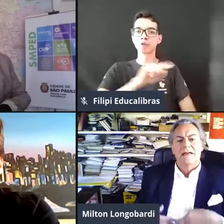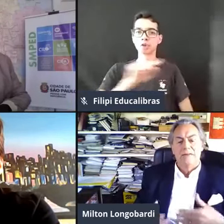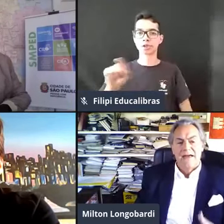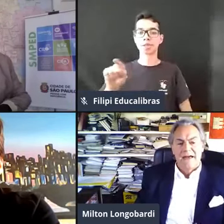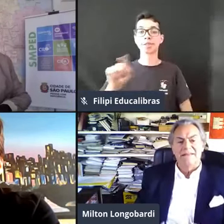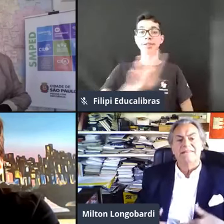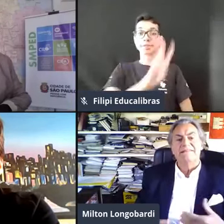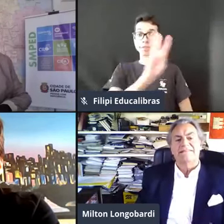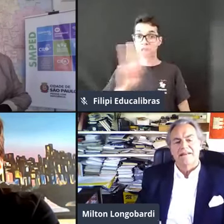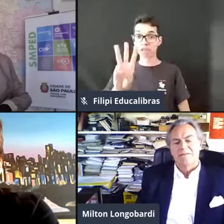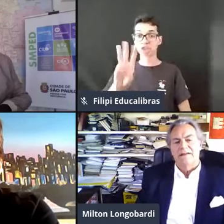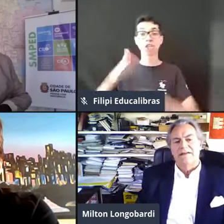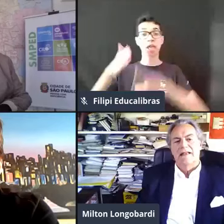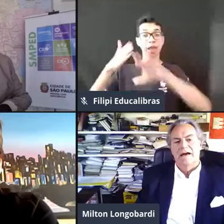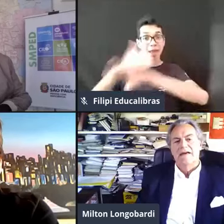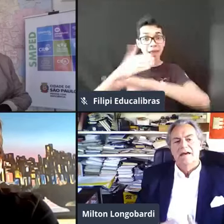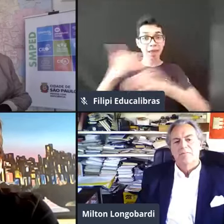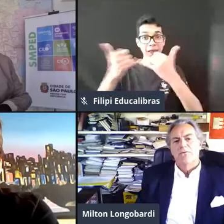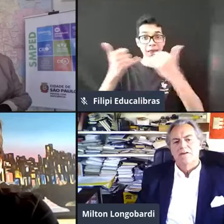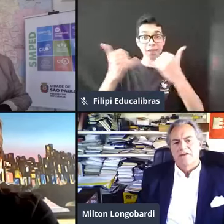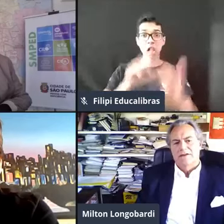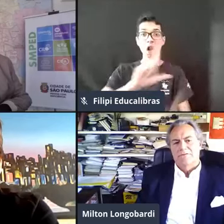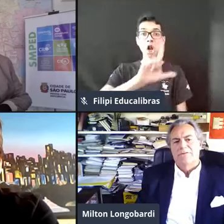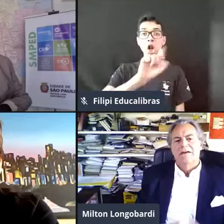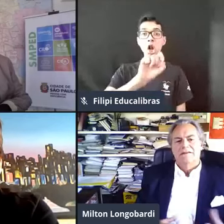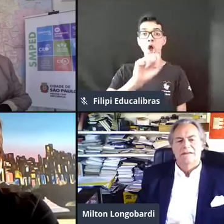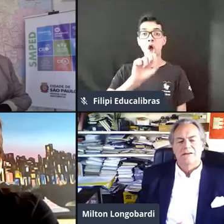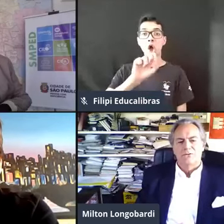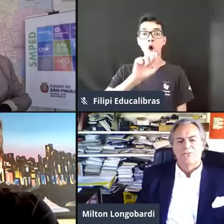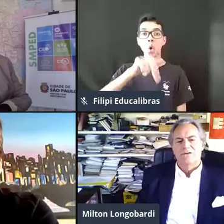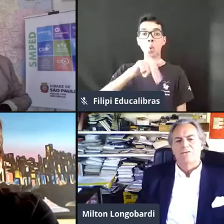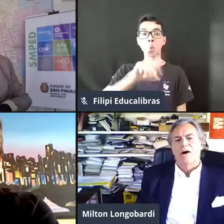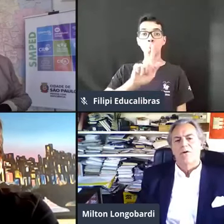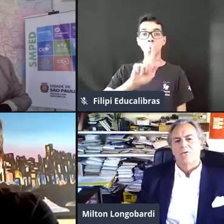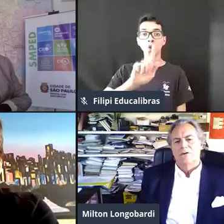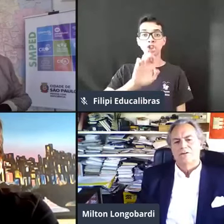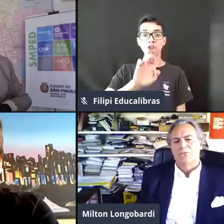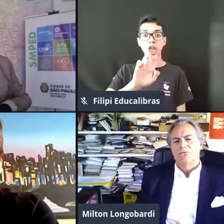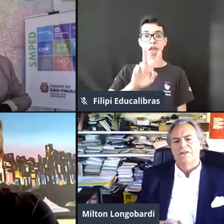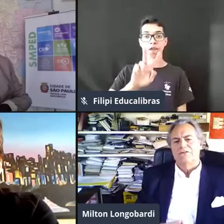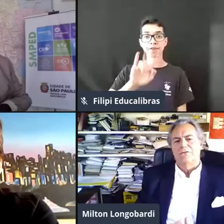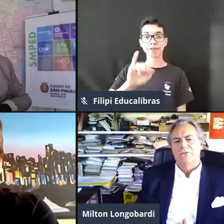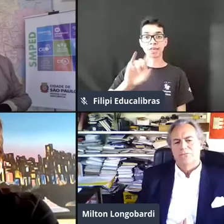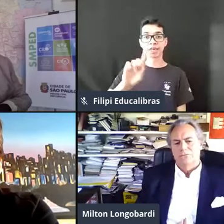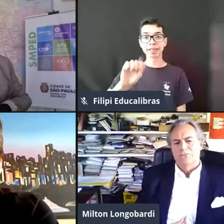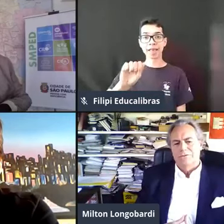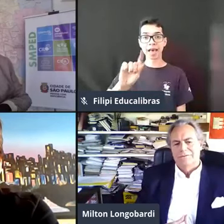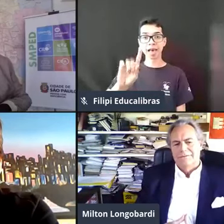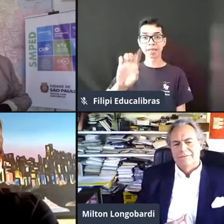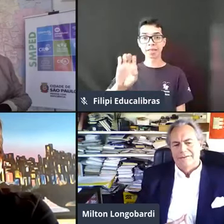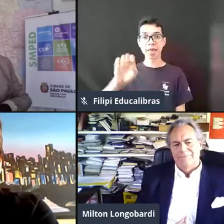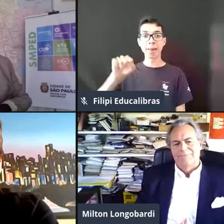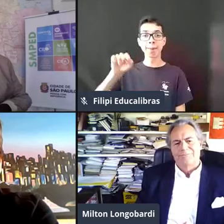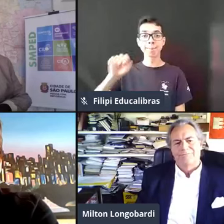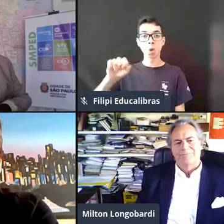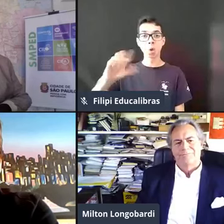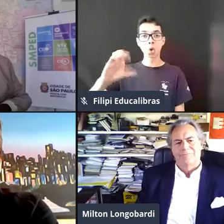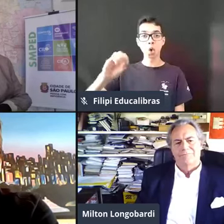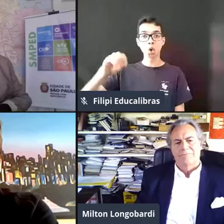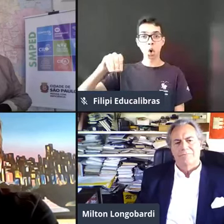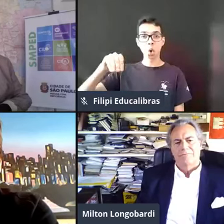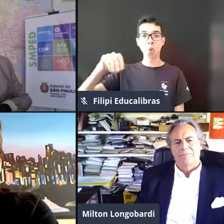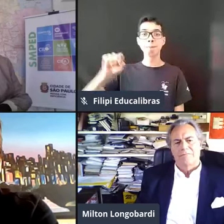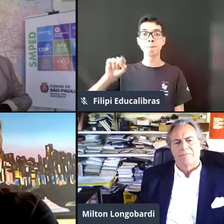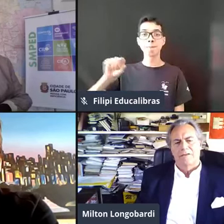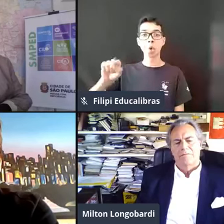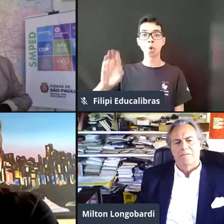longevidade.com.br e se inscreverem lá para o evento, tanto o virtual quanto o físico no futuro.